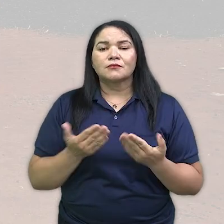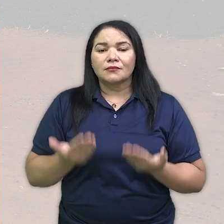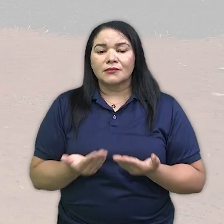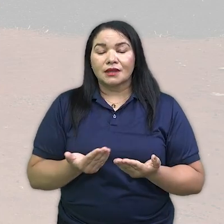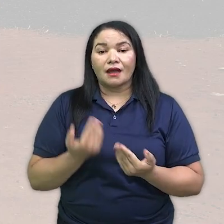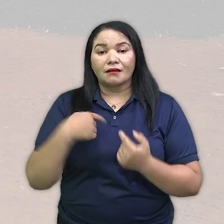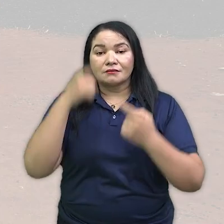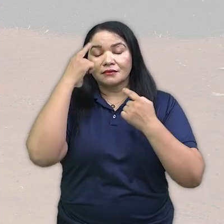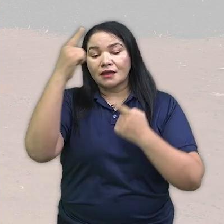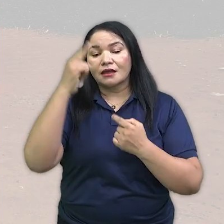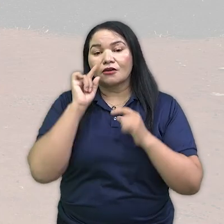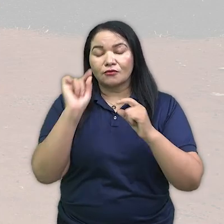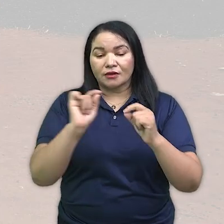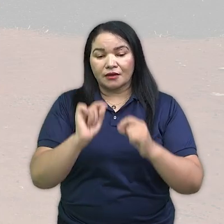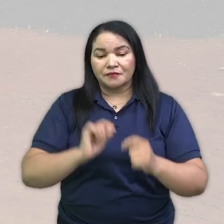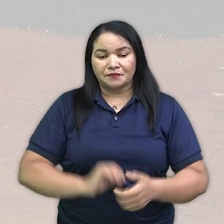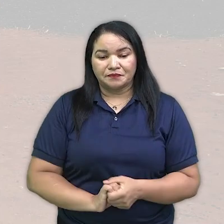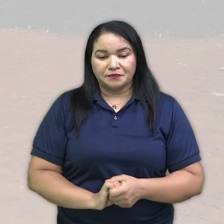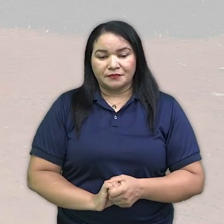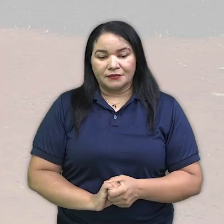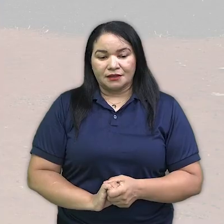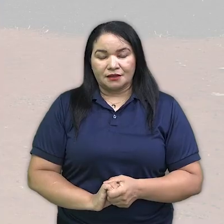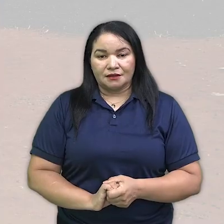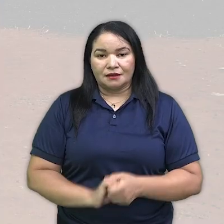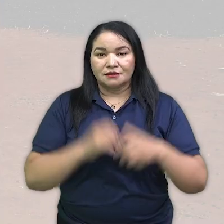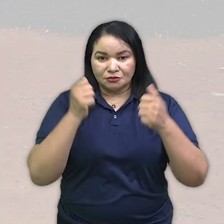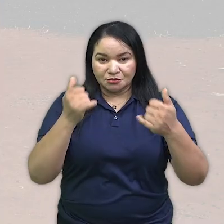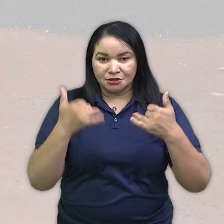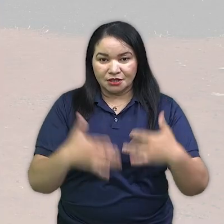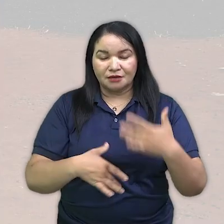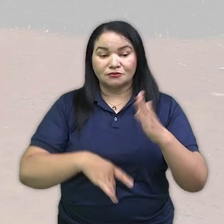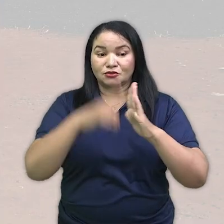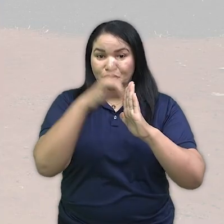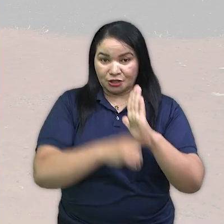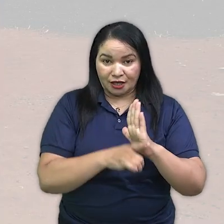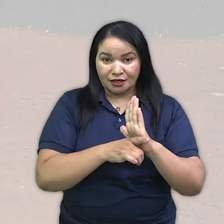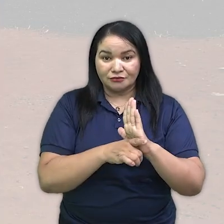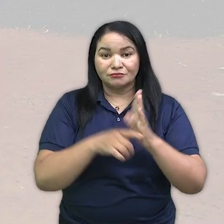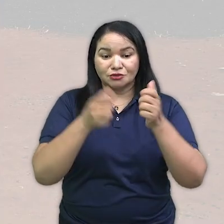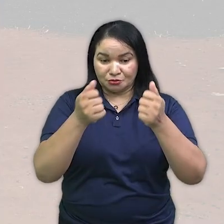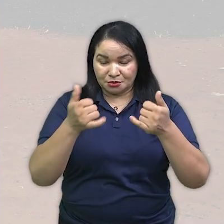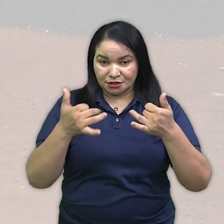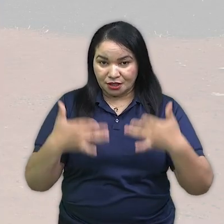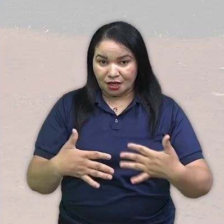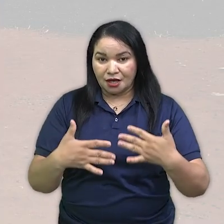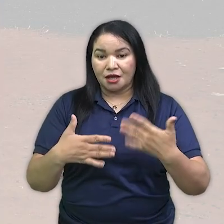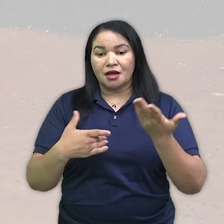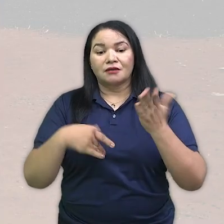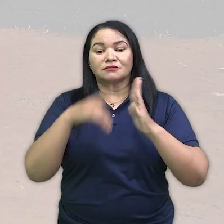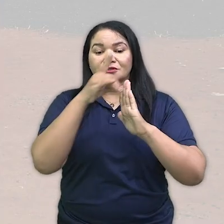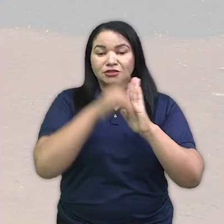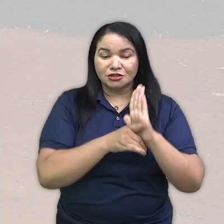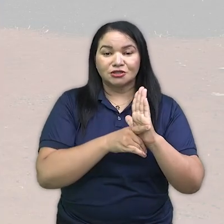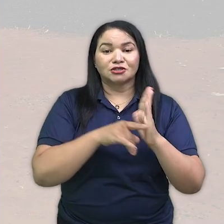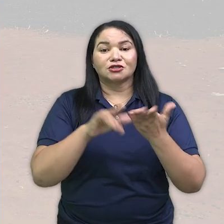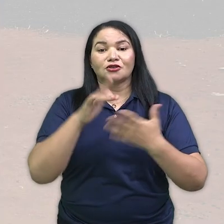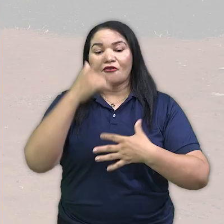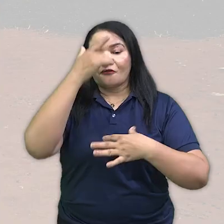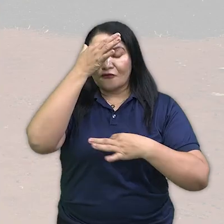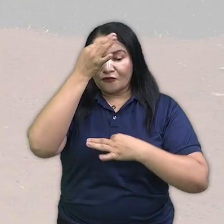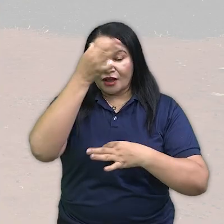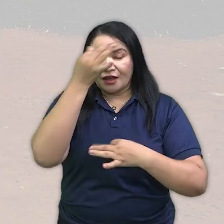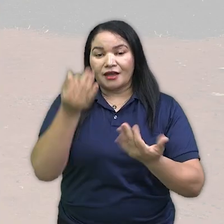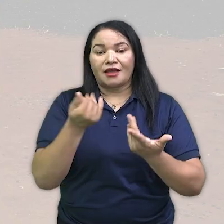tudo mais. Então, a ideia é o que agora? Falamos de direitos, né? Nós falamos de direito dessa